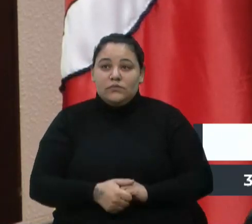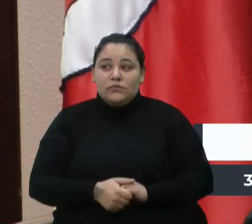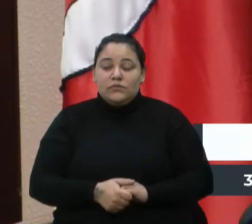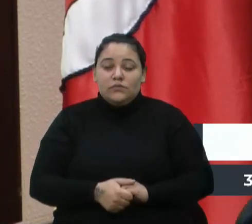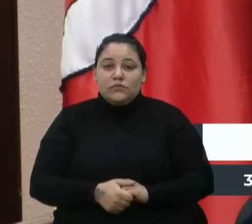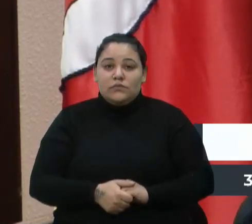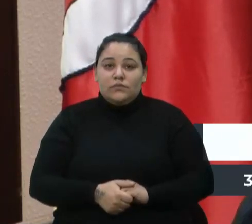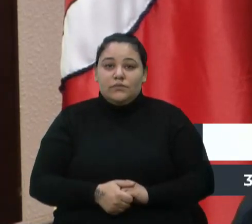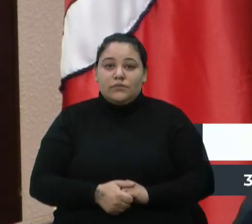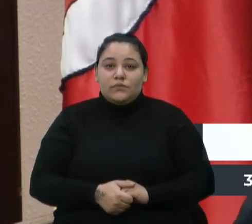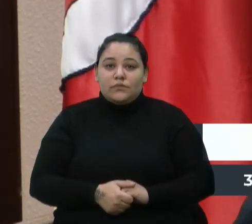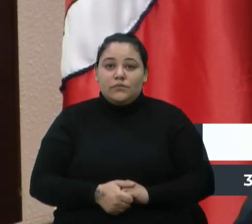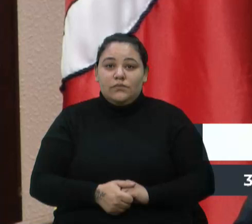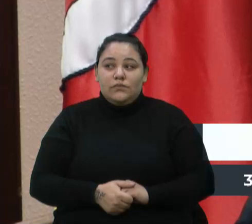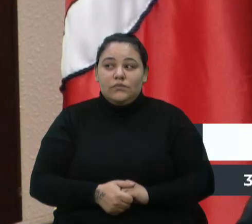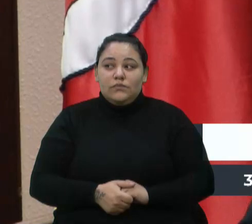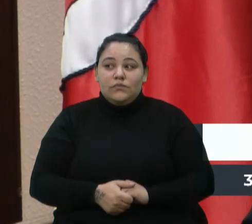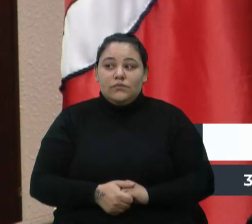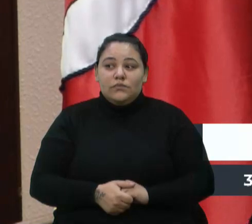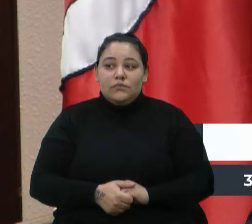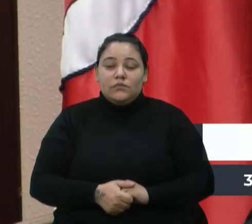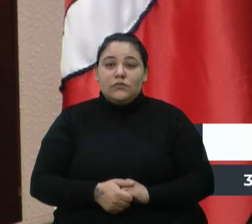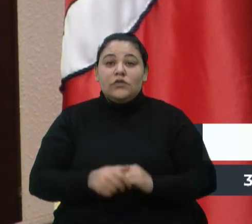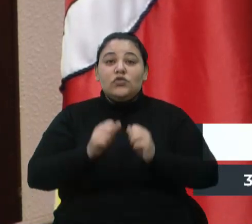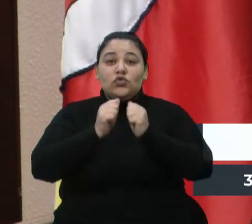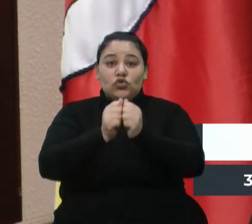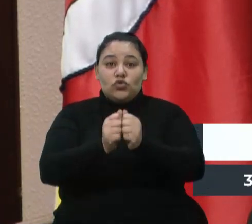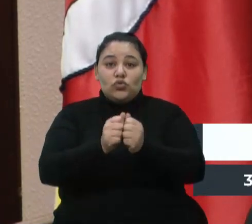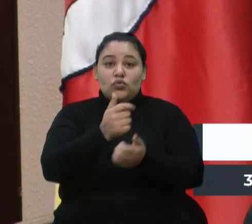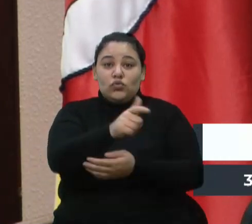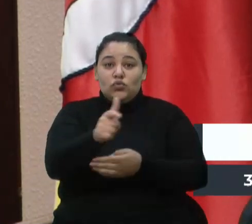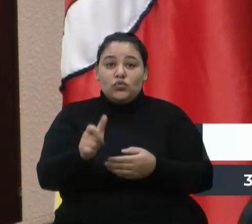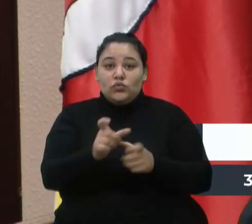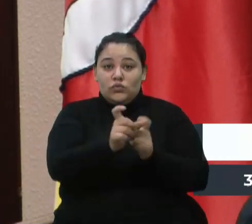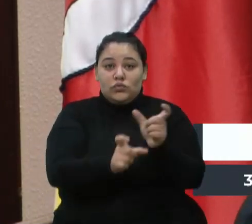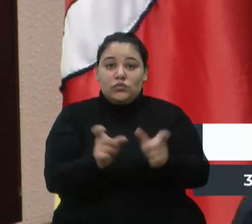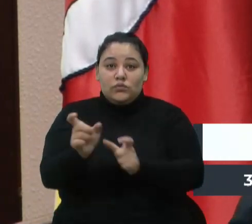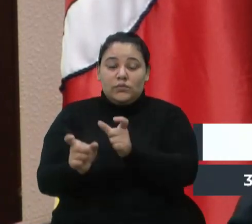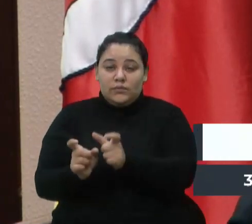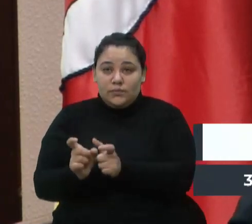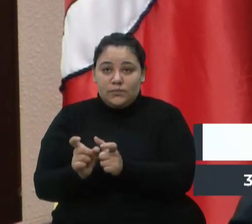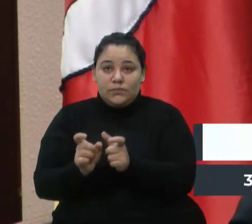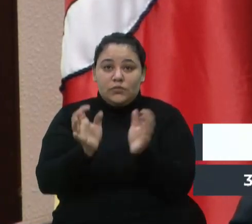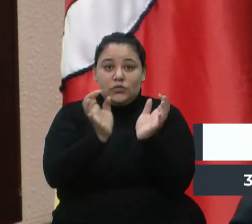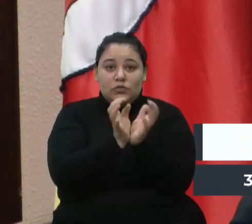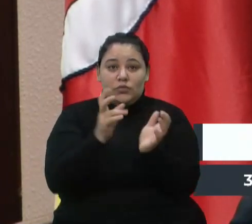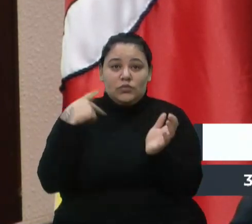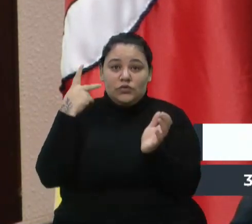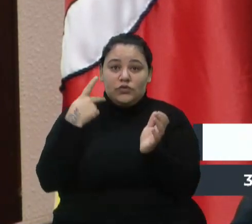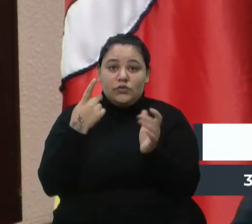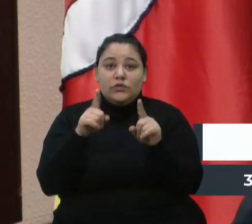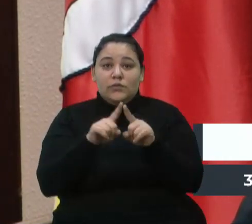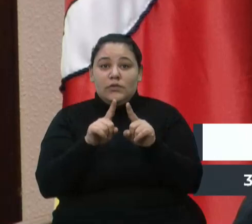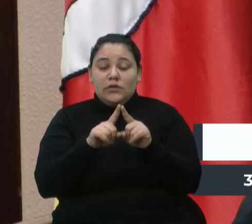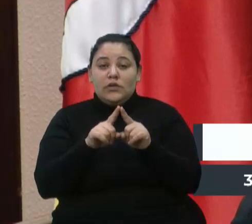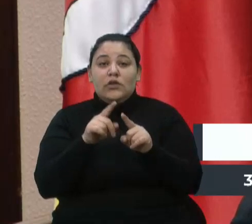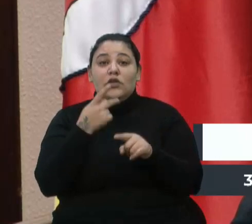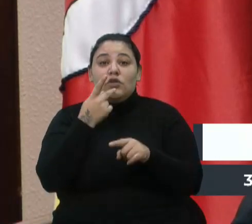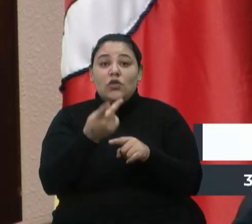foi, junto com nossos demais membros da Frente Parlamentar, onde abordemos